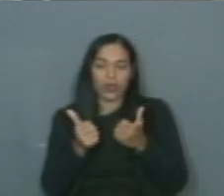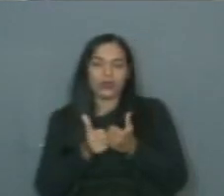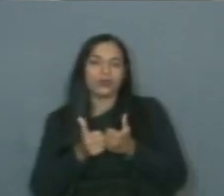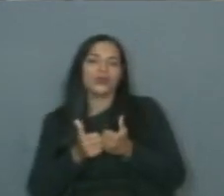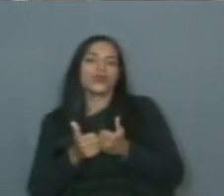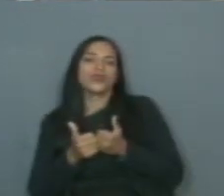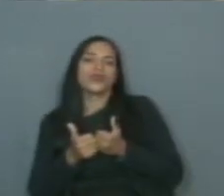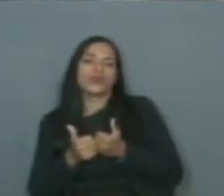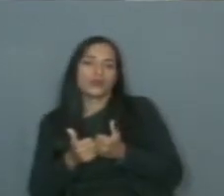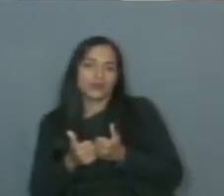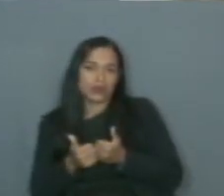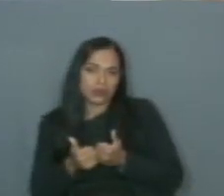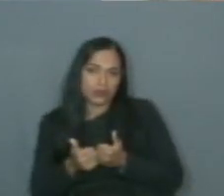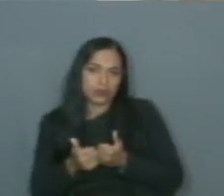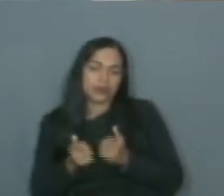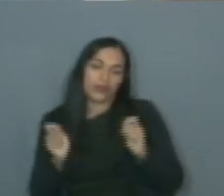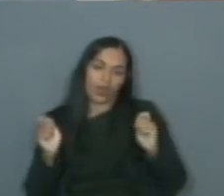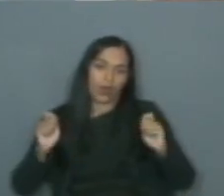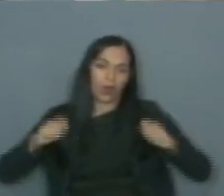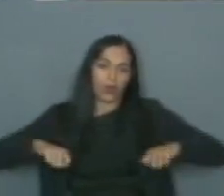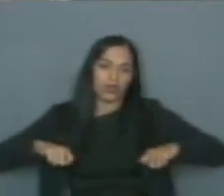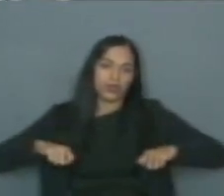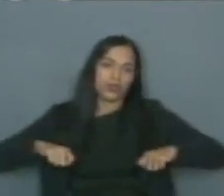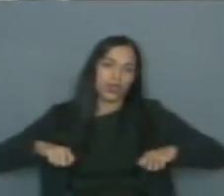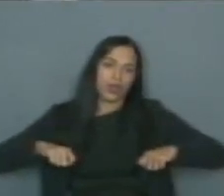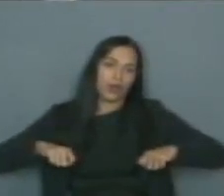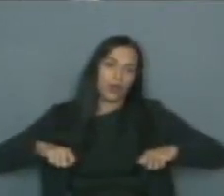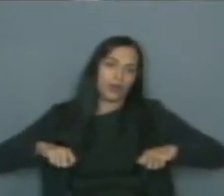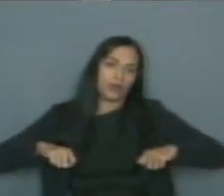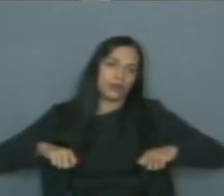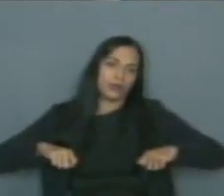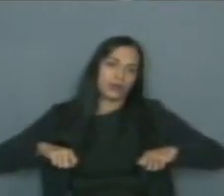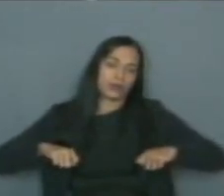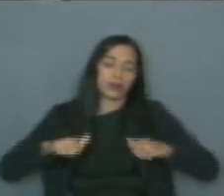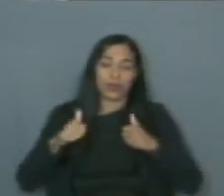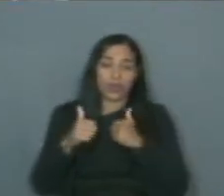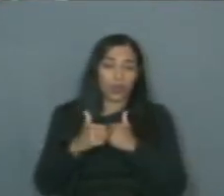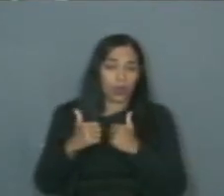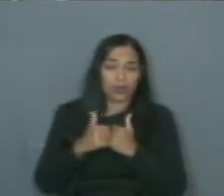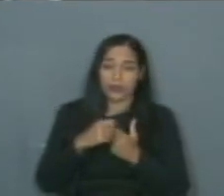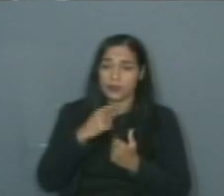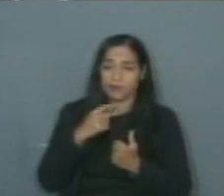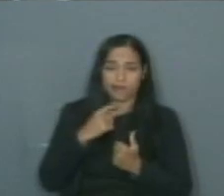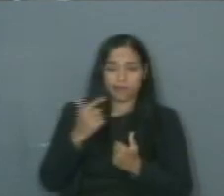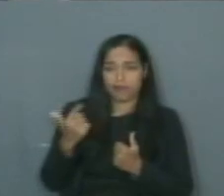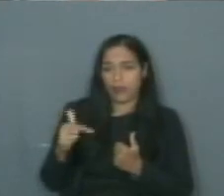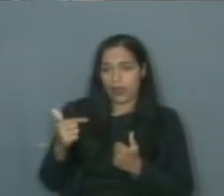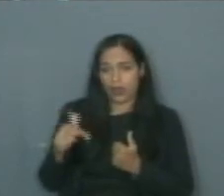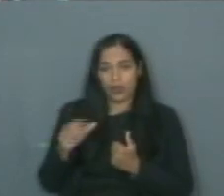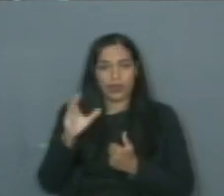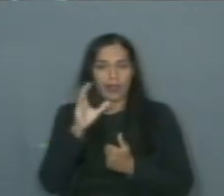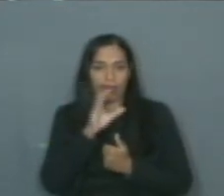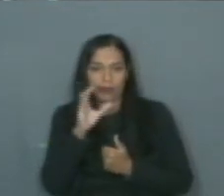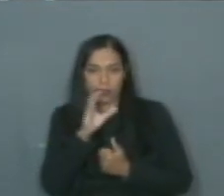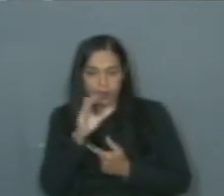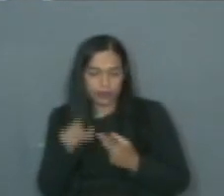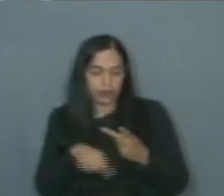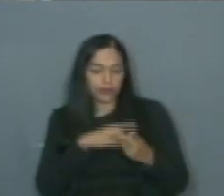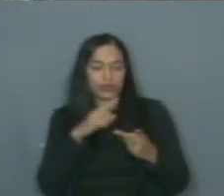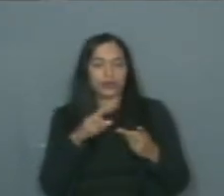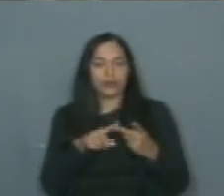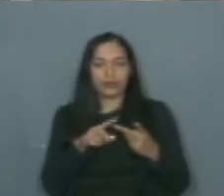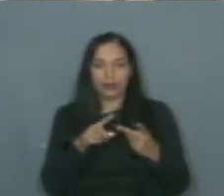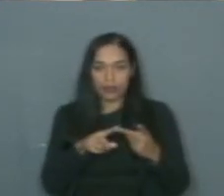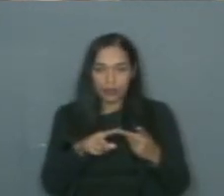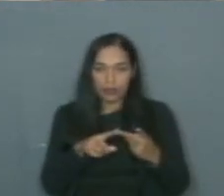Dava, na sua condição, o que os ônibus não davam. Rapidez,